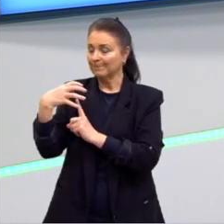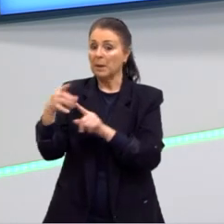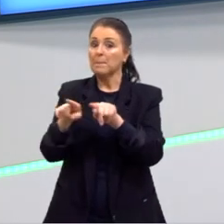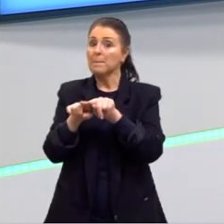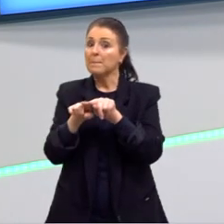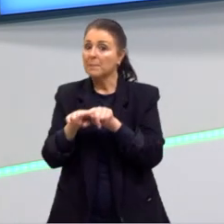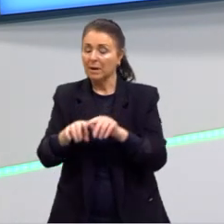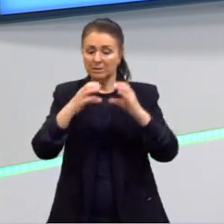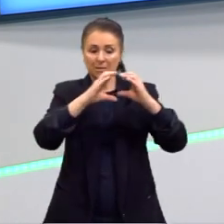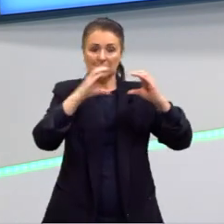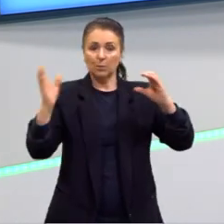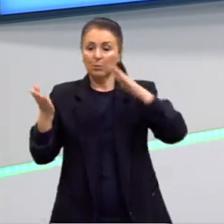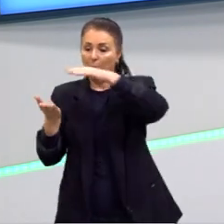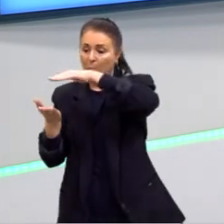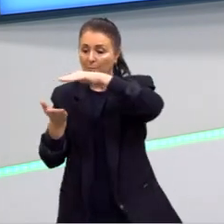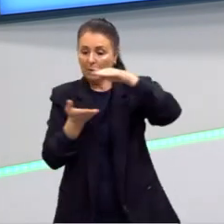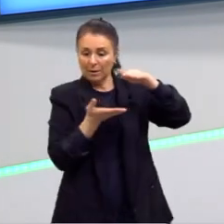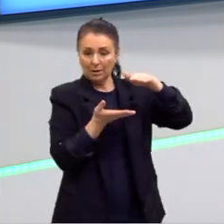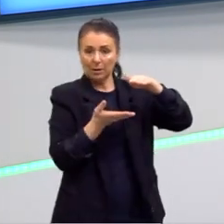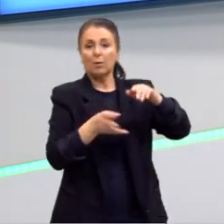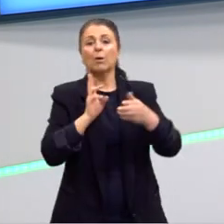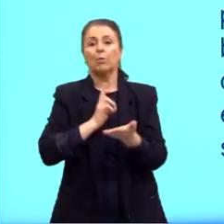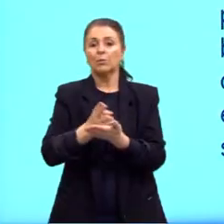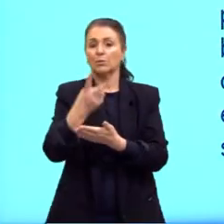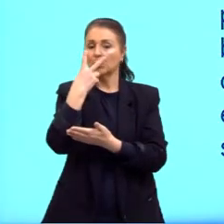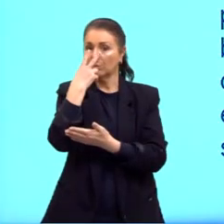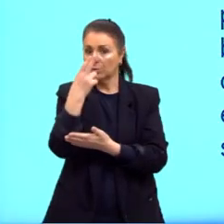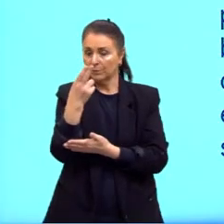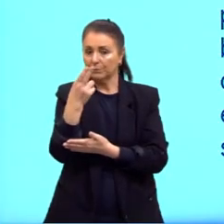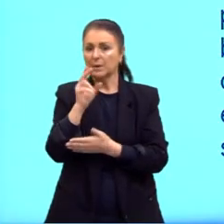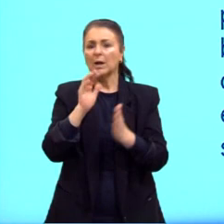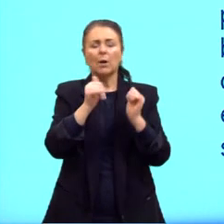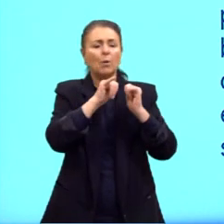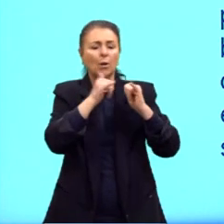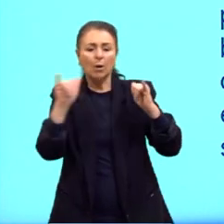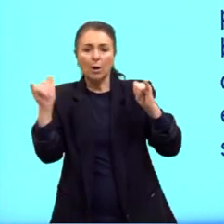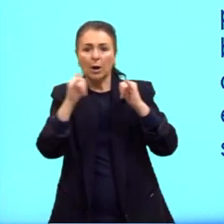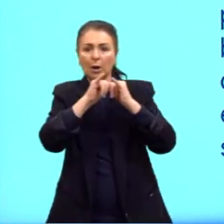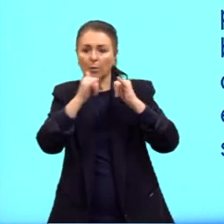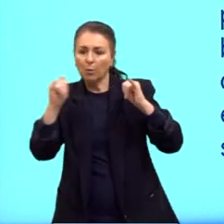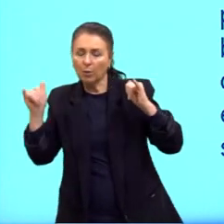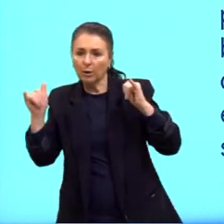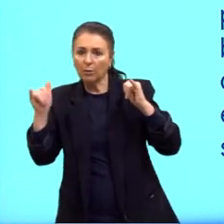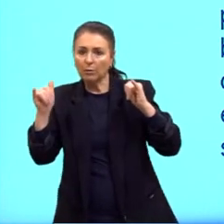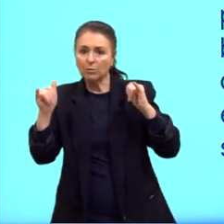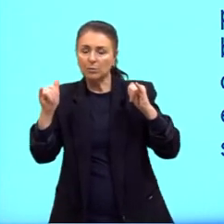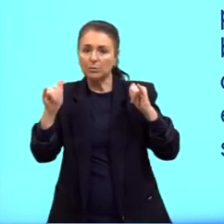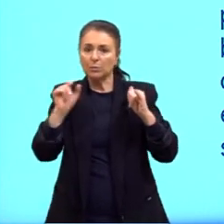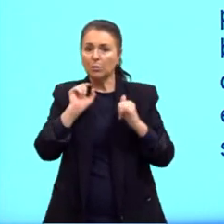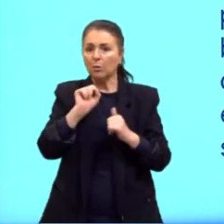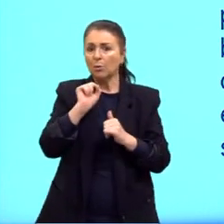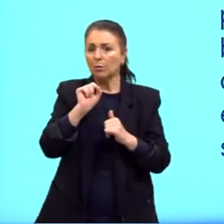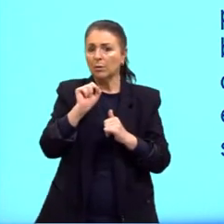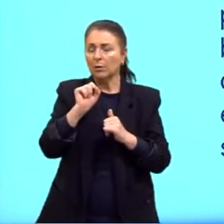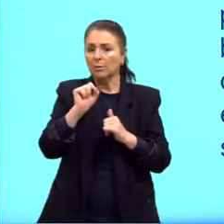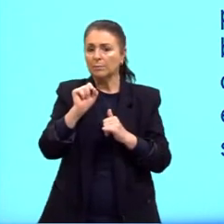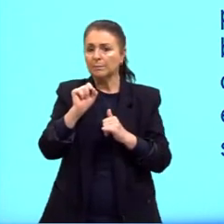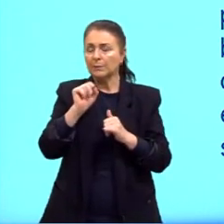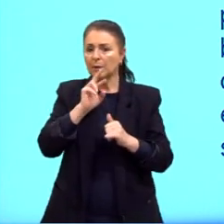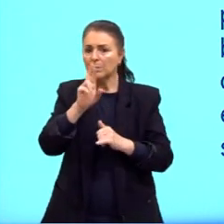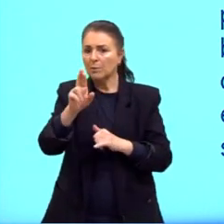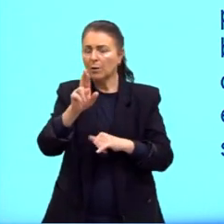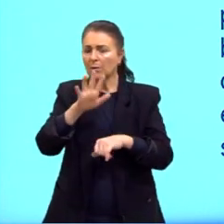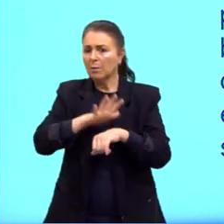Luz continua igual tá e não é a correia o que que acontece com a corrente né uma resposta mais aqui que a gente pode pensar